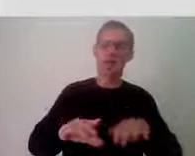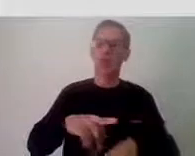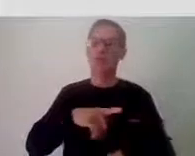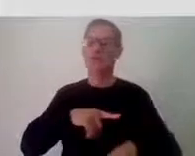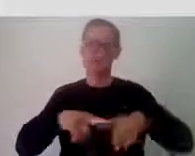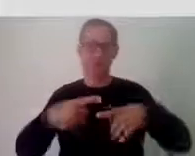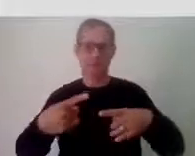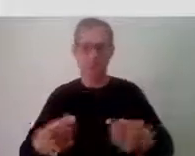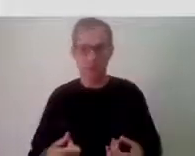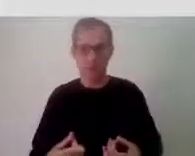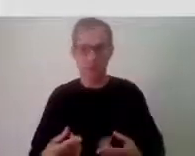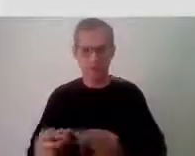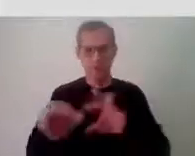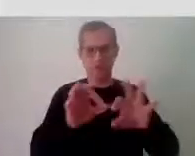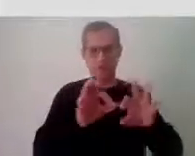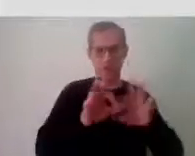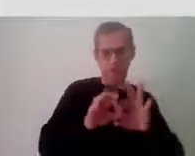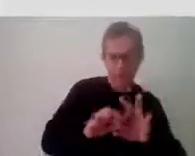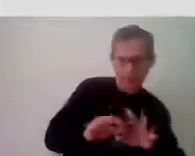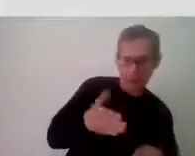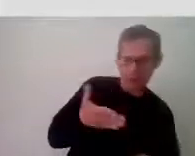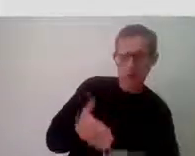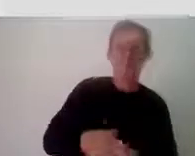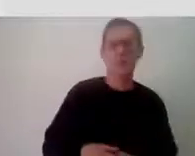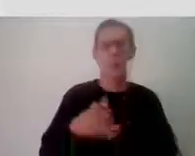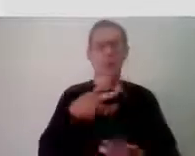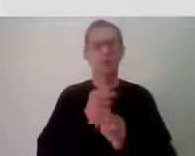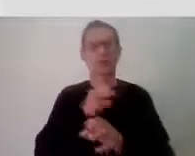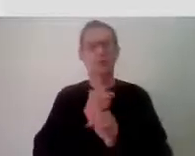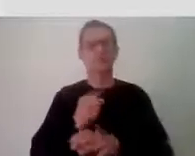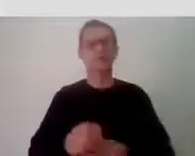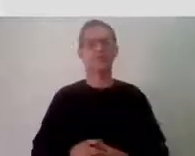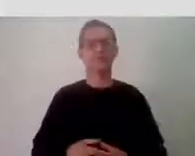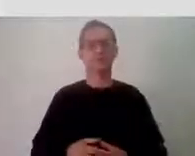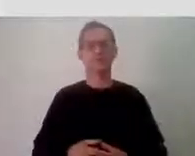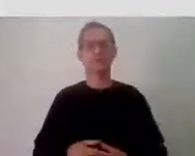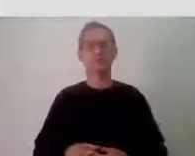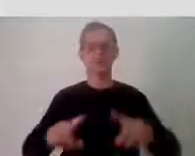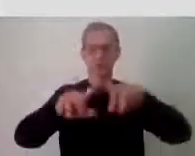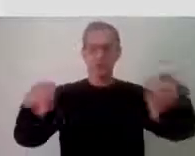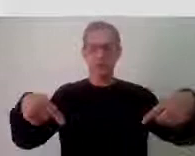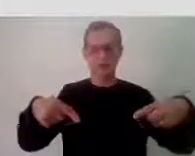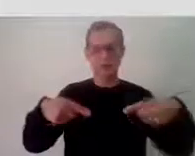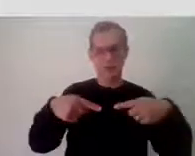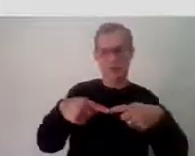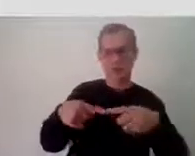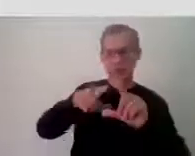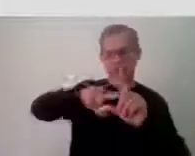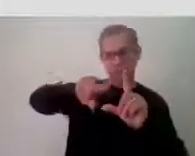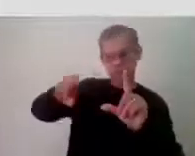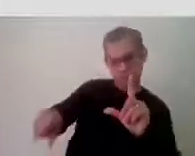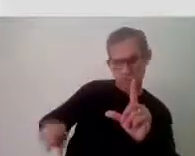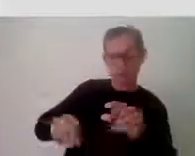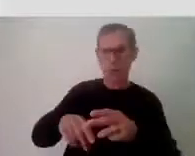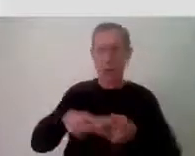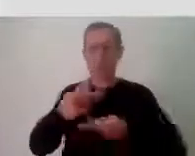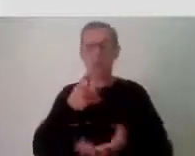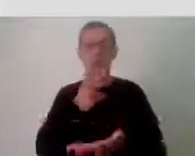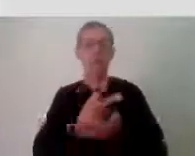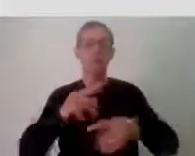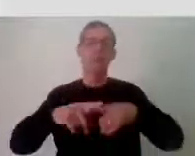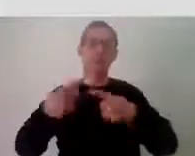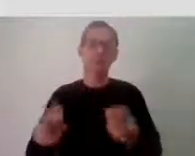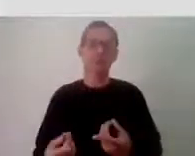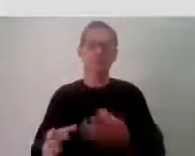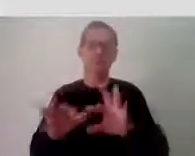uma maior associação é justamente o cálculo de área entre curvas. Nós podemos dizer até que